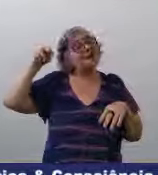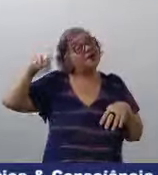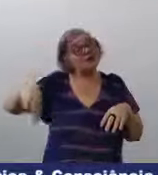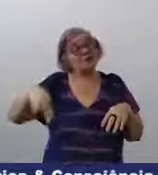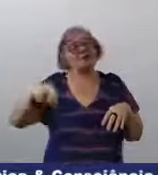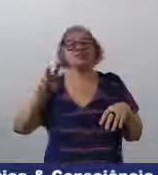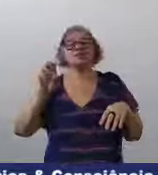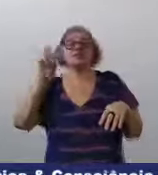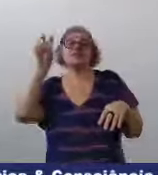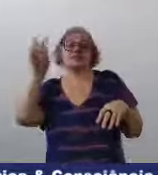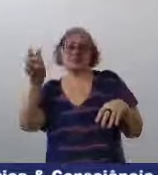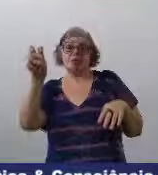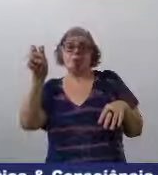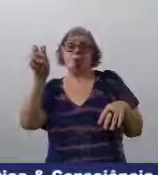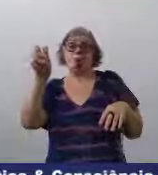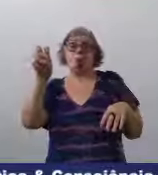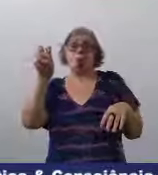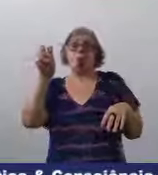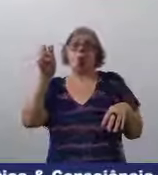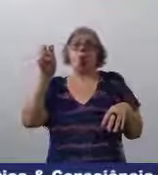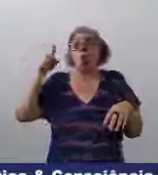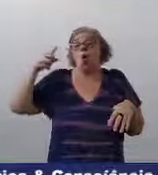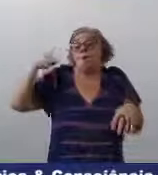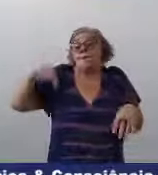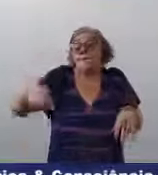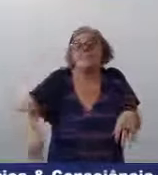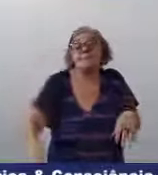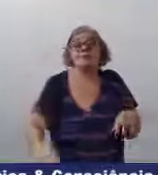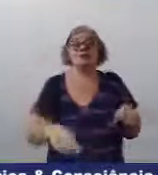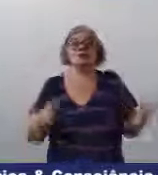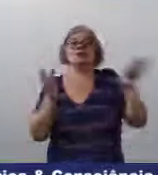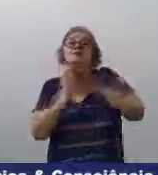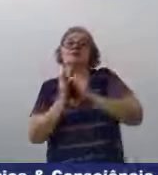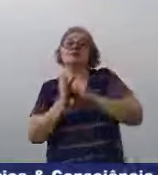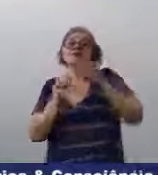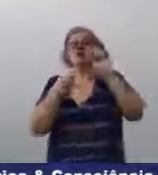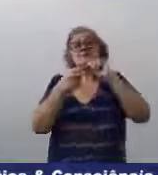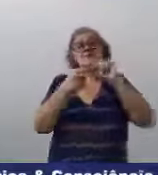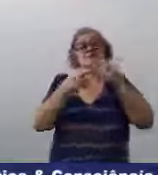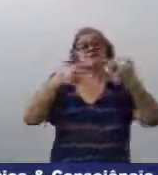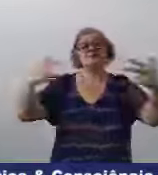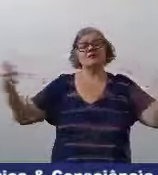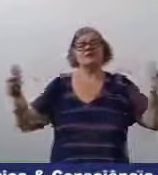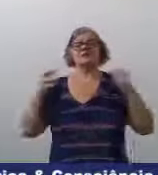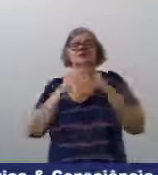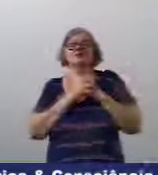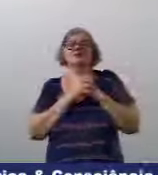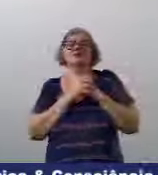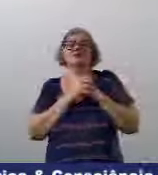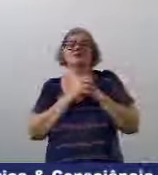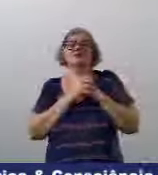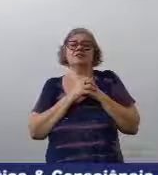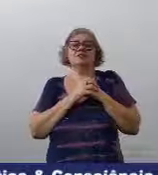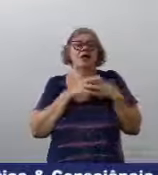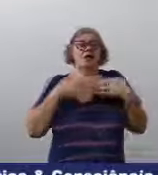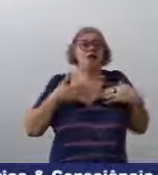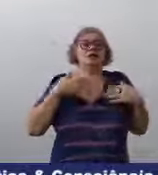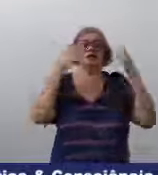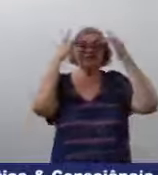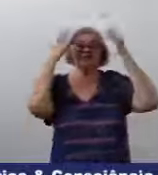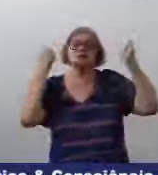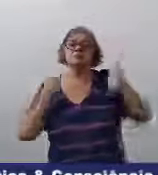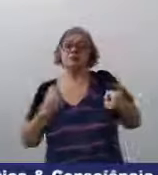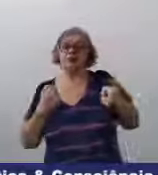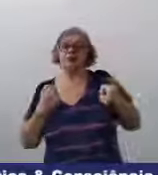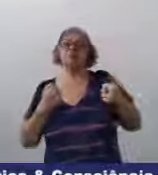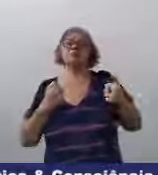né? Se for 5 milhões talvez dê tempo. Não dê tempo, 5 milhões deve dar tempo para tomar alguma providência. É nessa nossa escravidão a